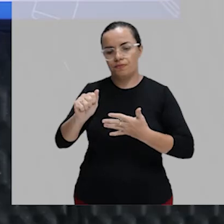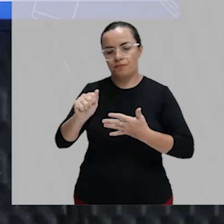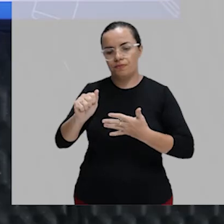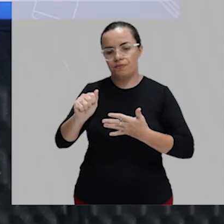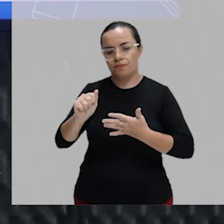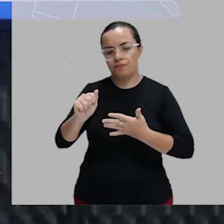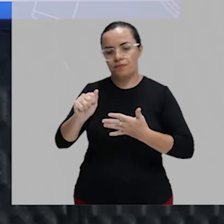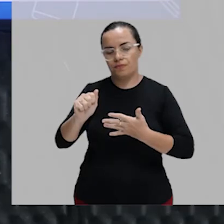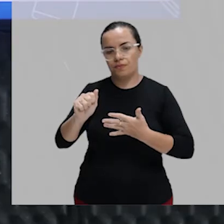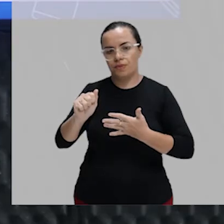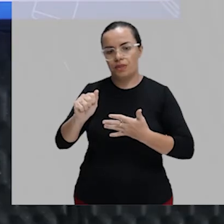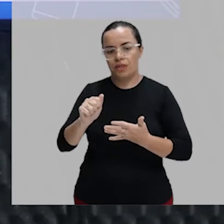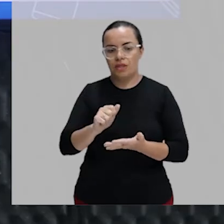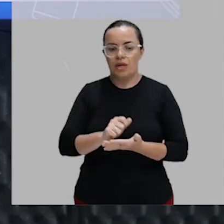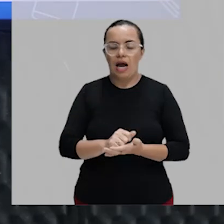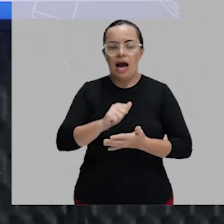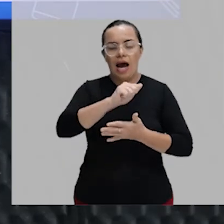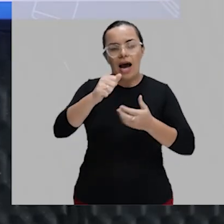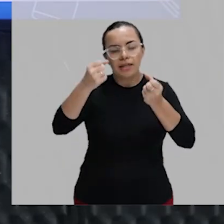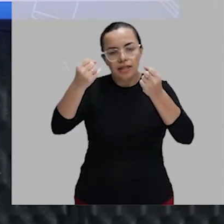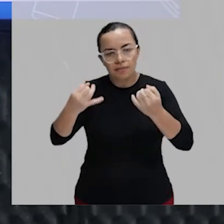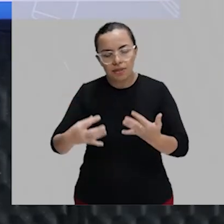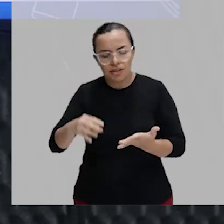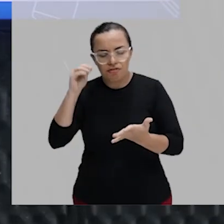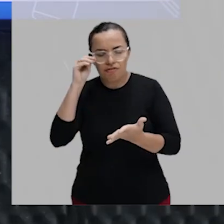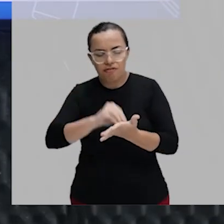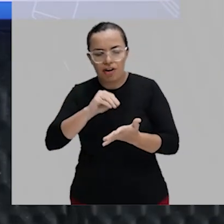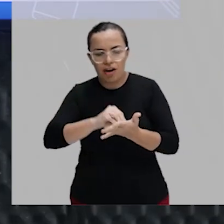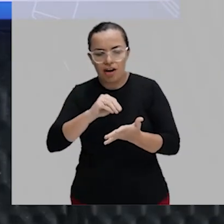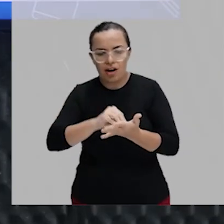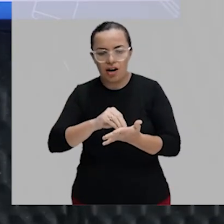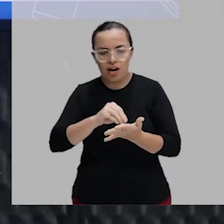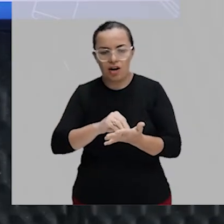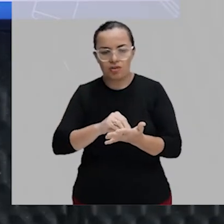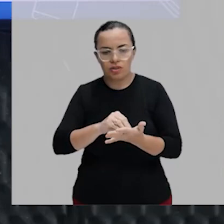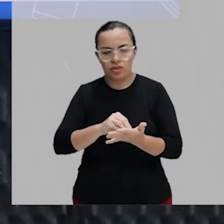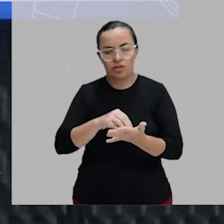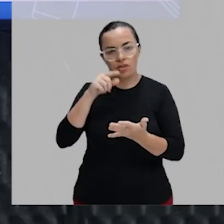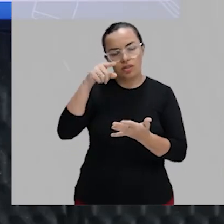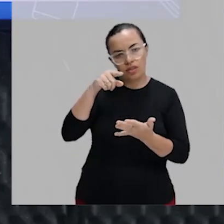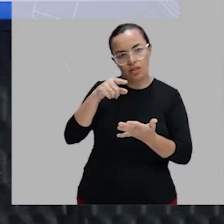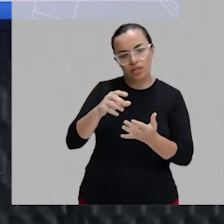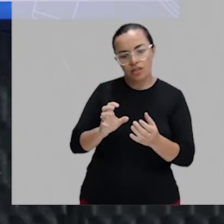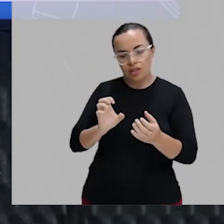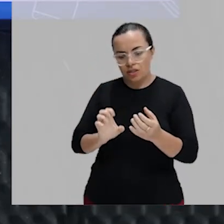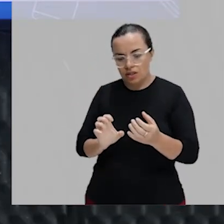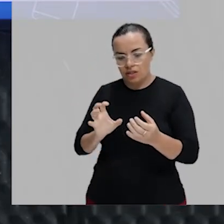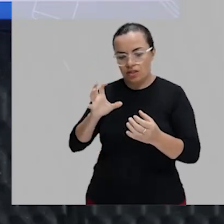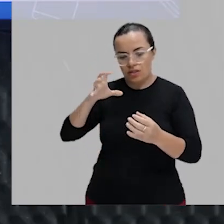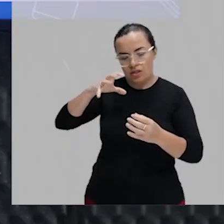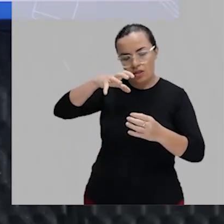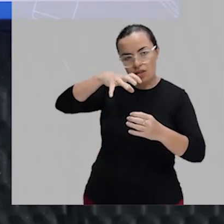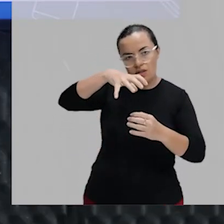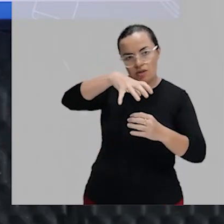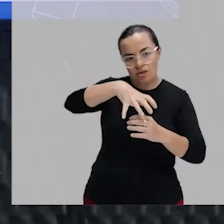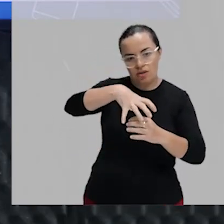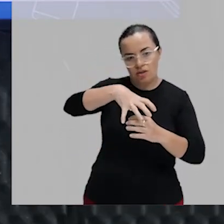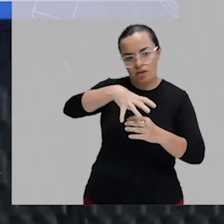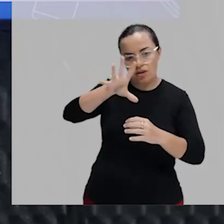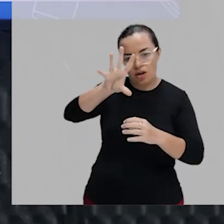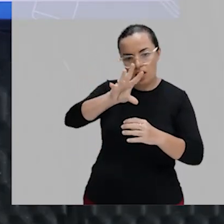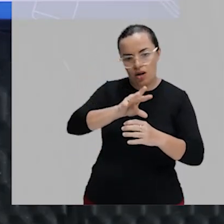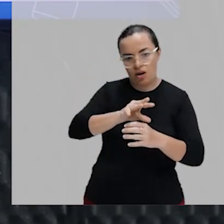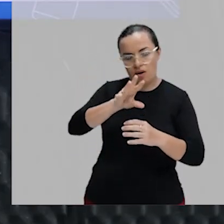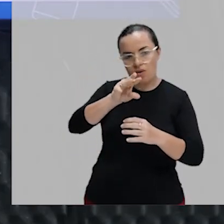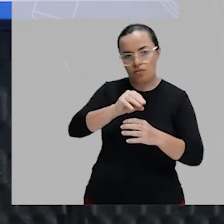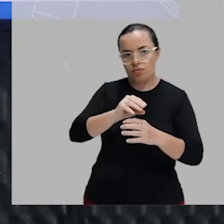substrato 1. Olha só. A falta da enzima A vai promover o acúmulo do